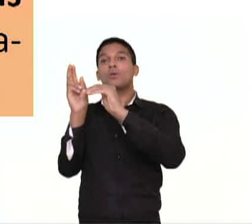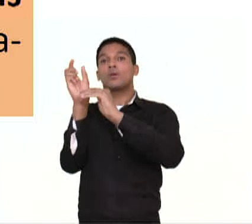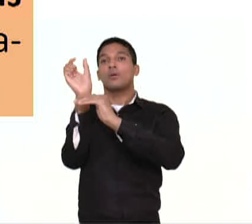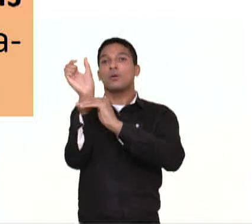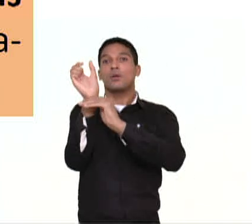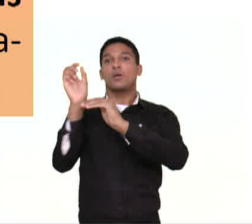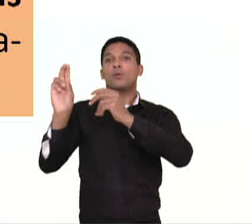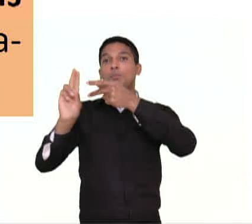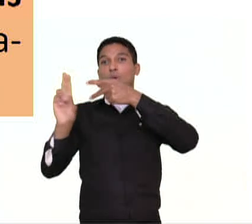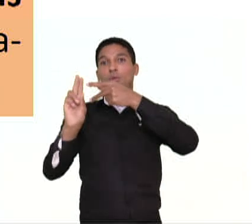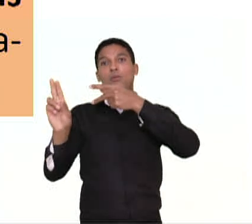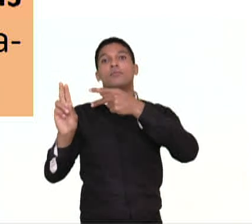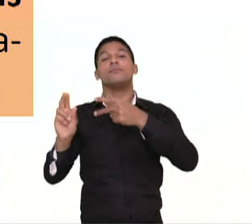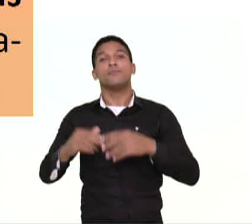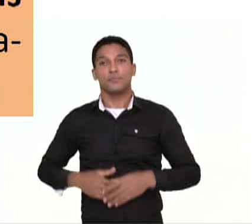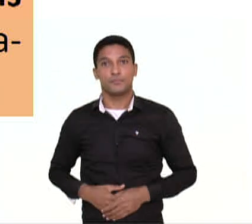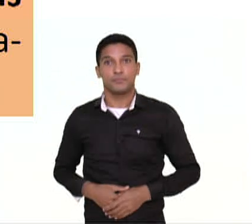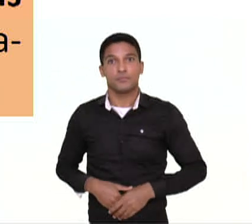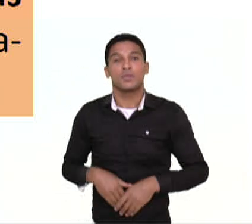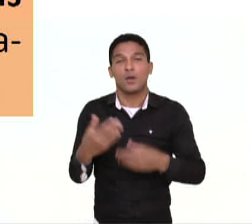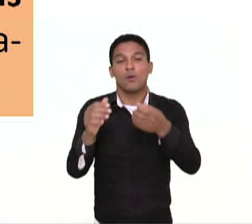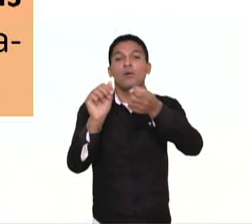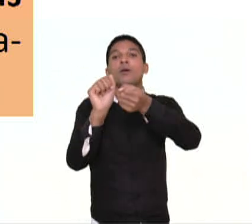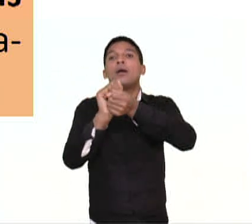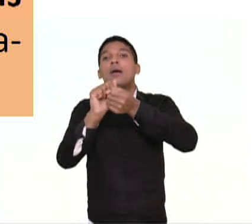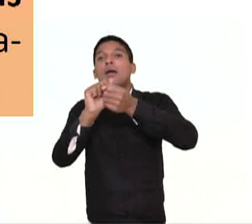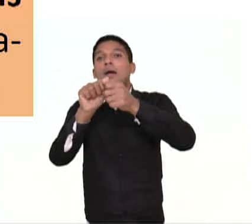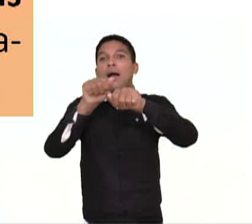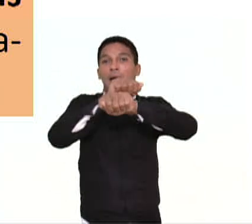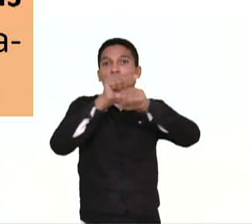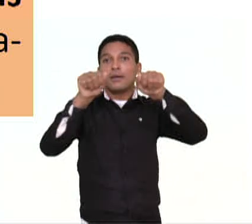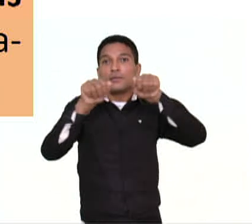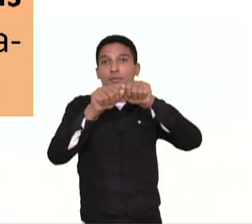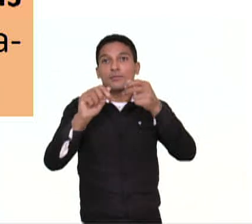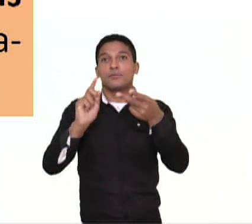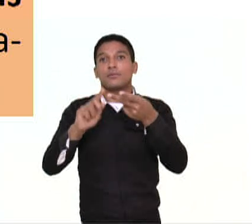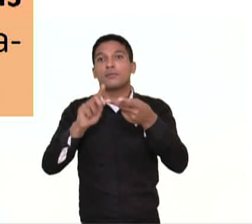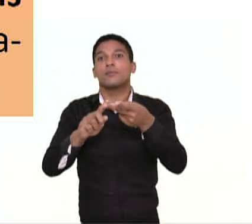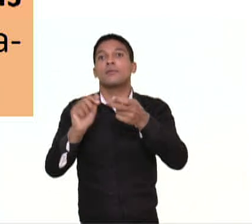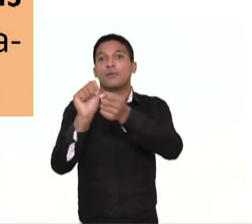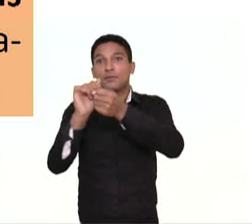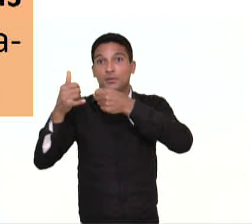caracterizá-lo. Artigos, adjetivos, pronomes, numerais,